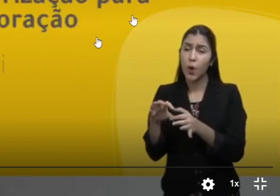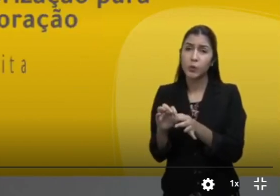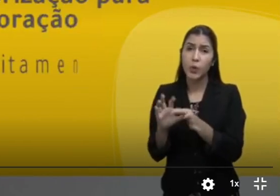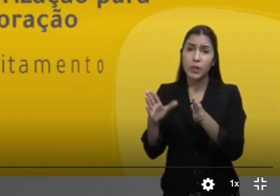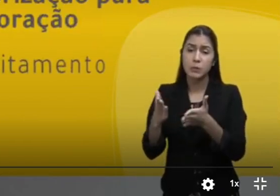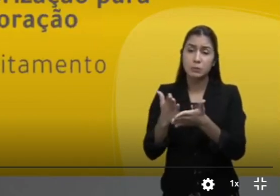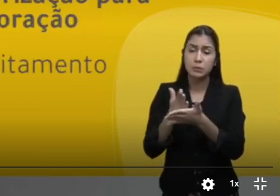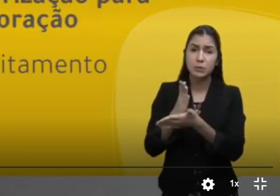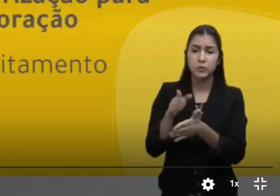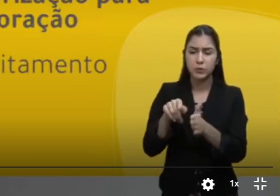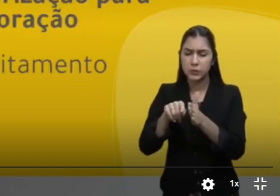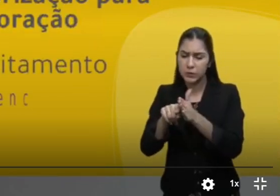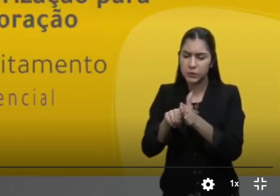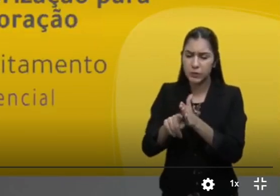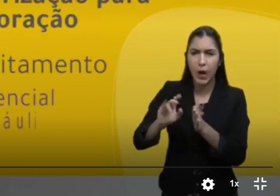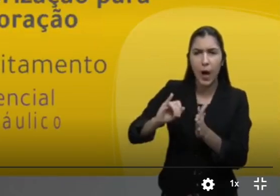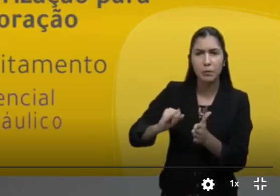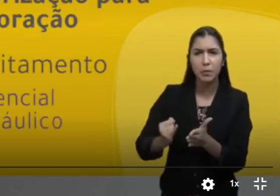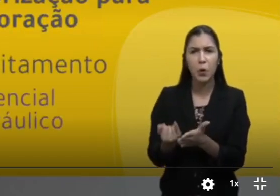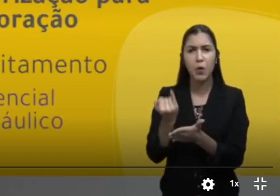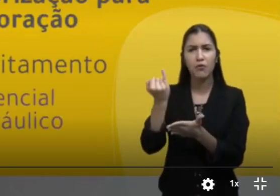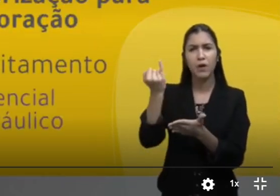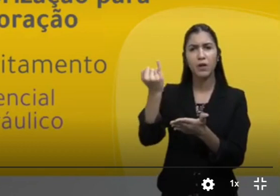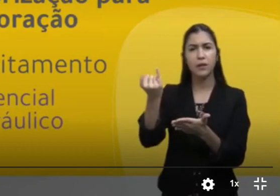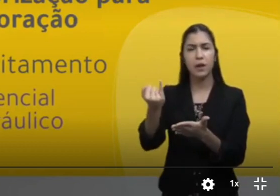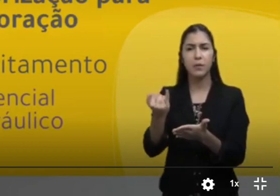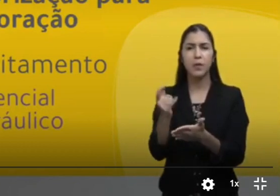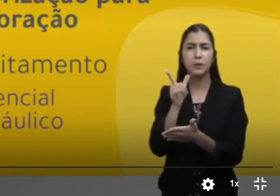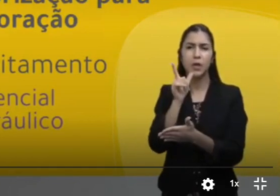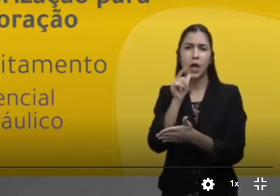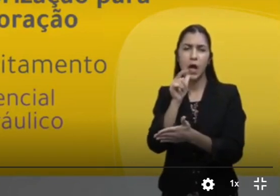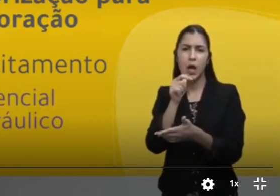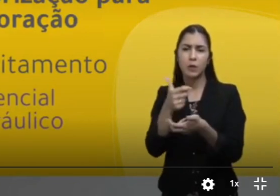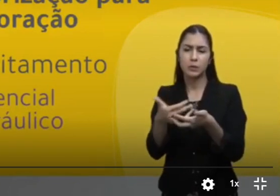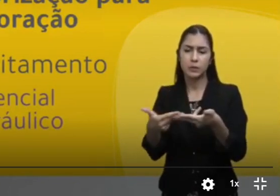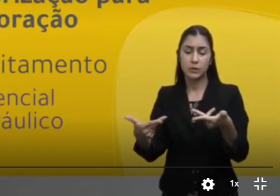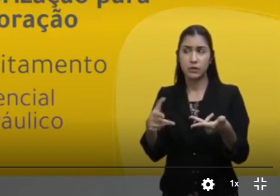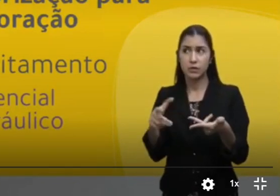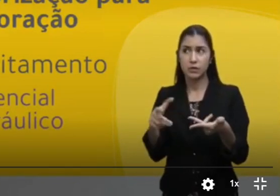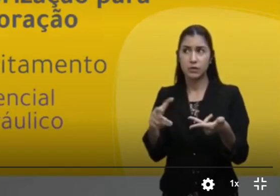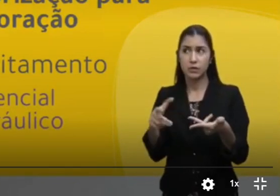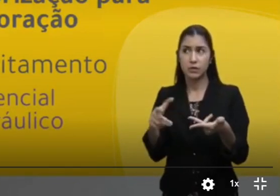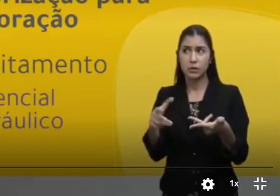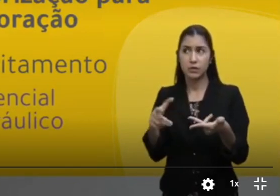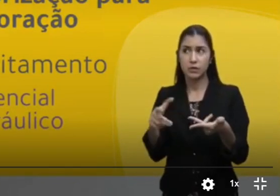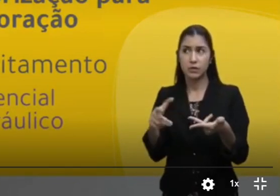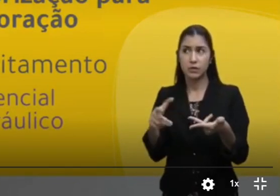autorização para exploração de aproveitamento de potencial hidráulico. Essas centrais